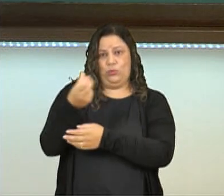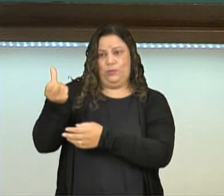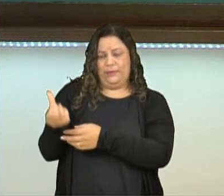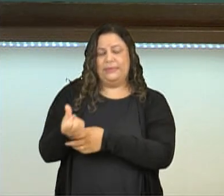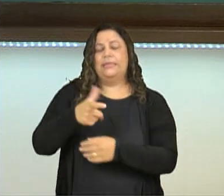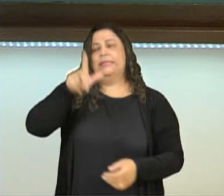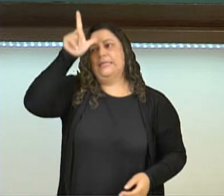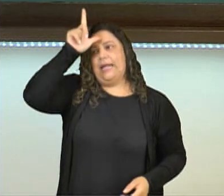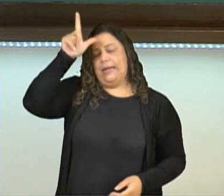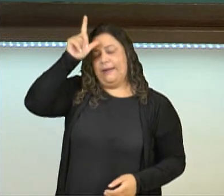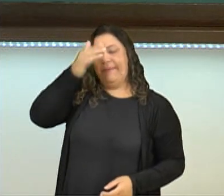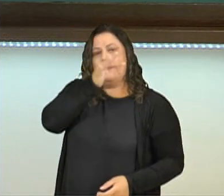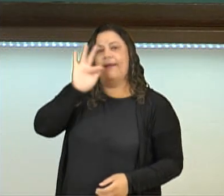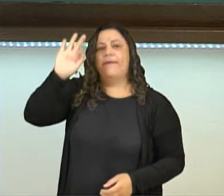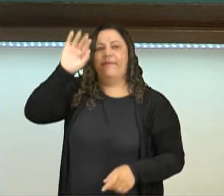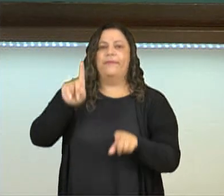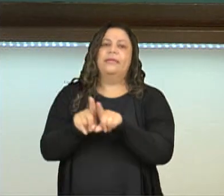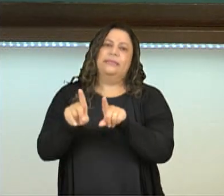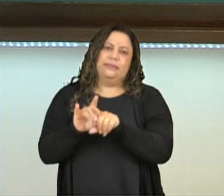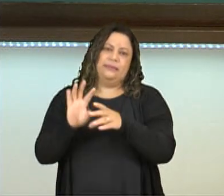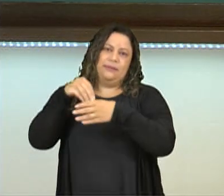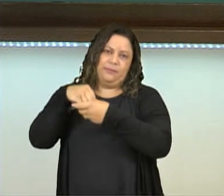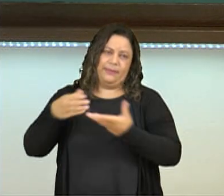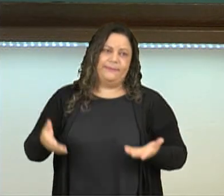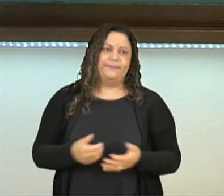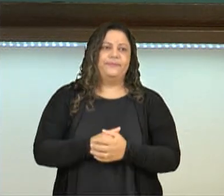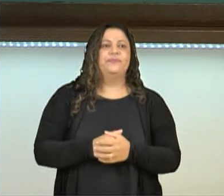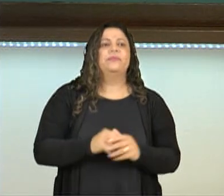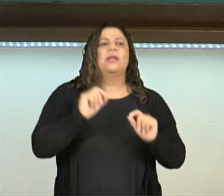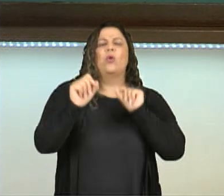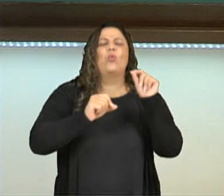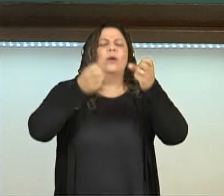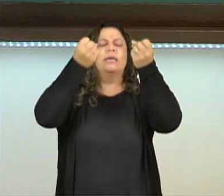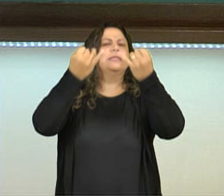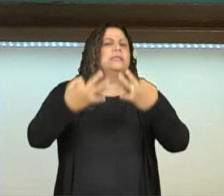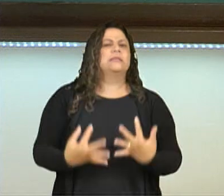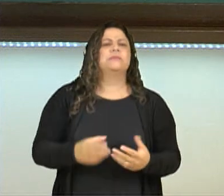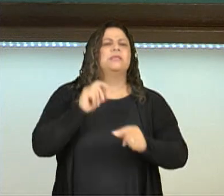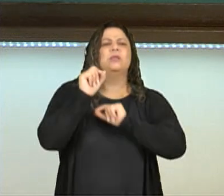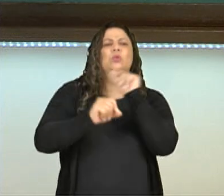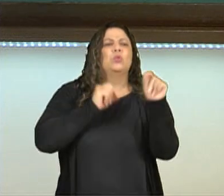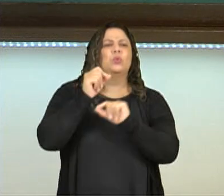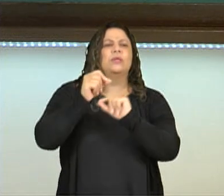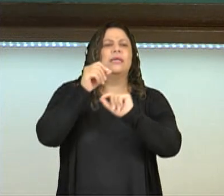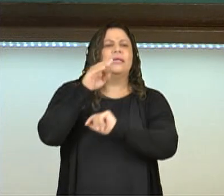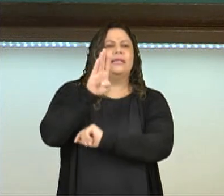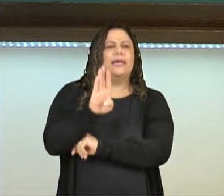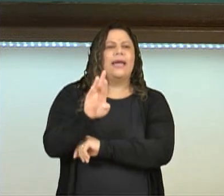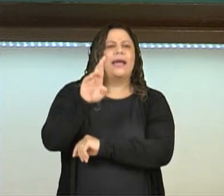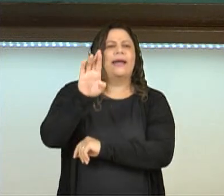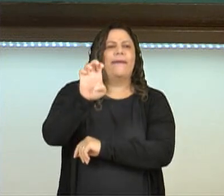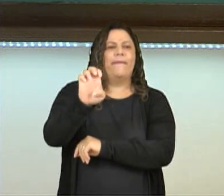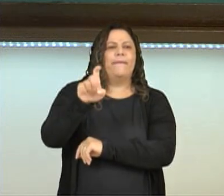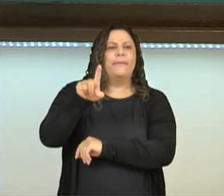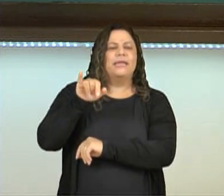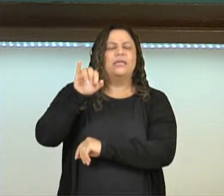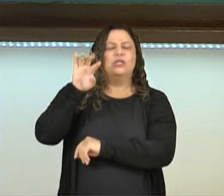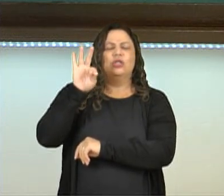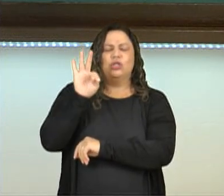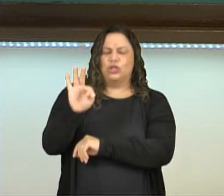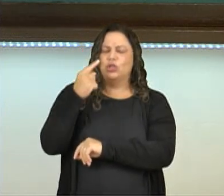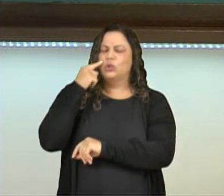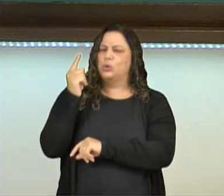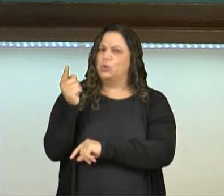França. A respeito da União Europeia, explique o que se convencionou chamar de Brexit. Então eu quero que você escreva, porque é algo